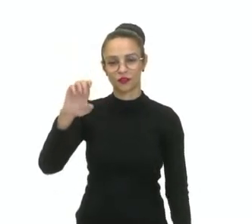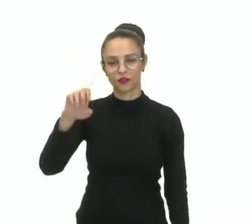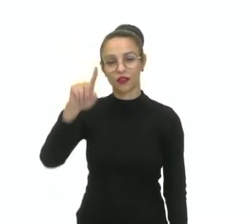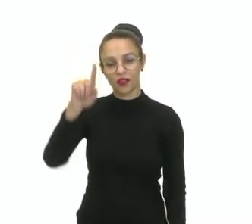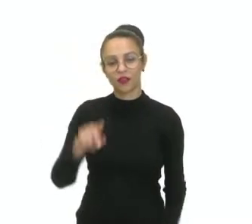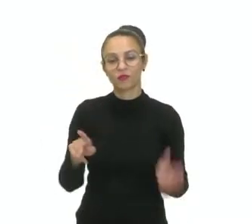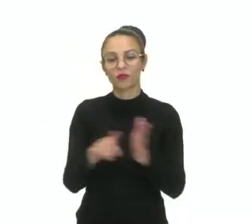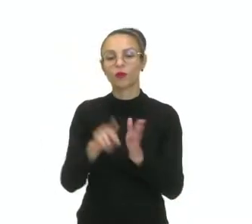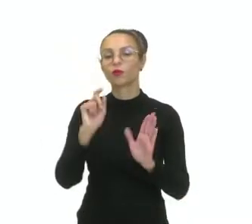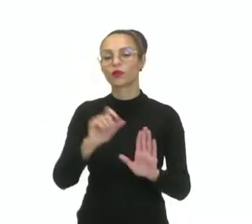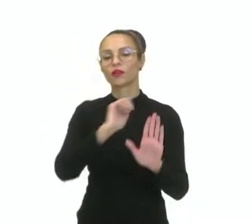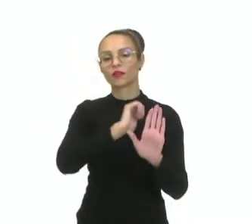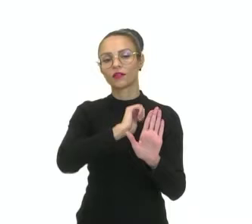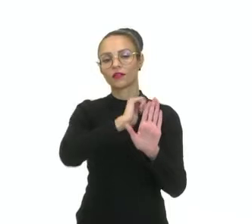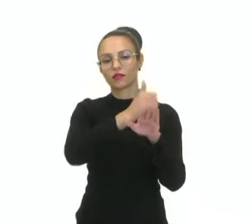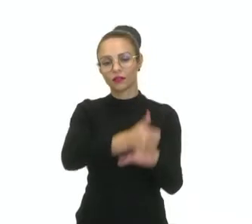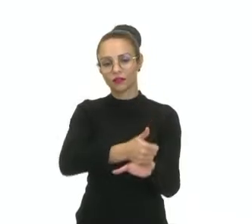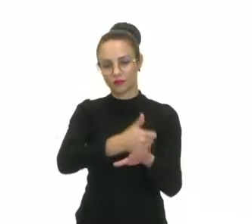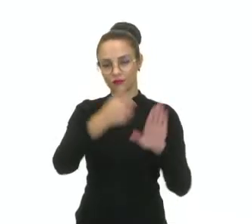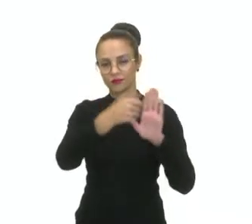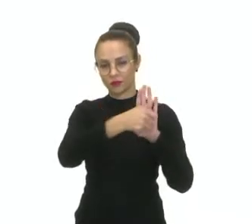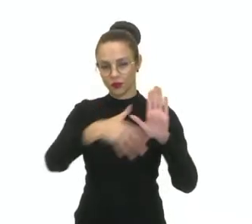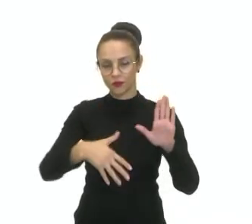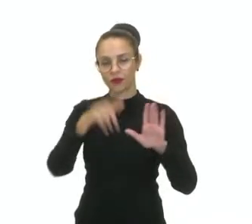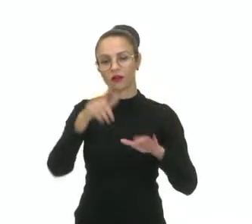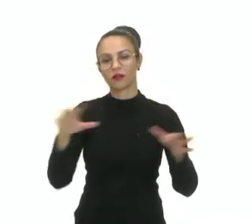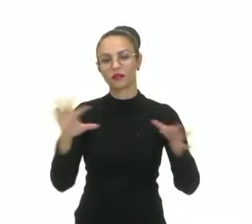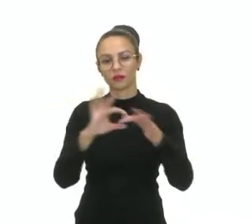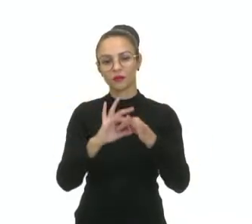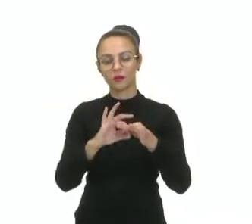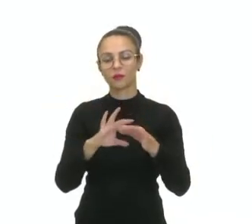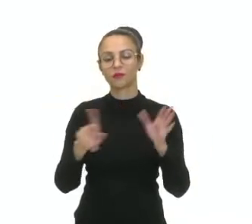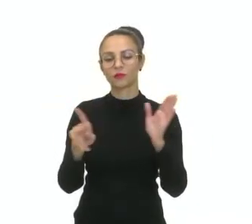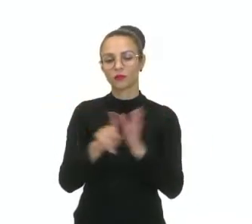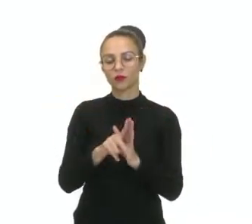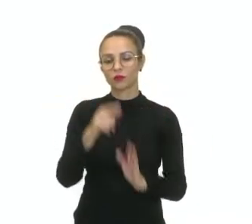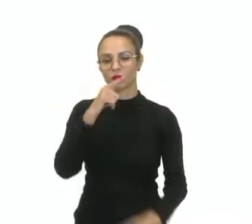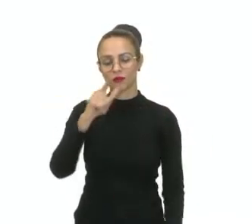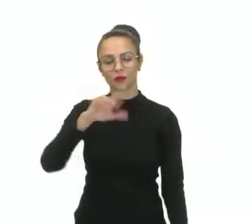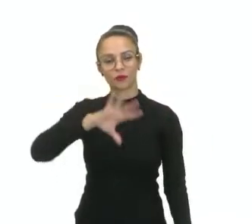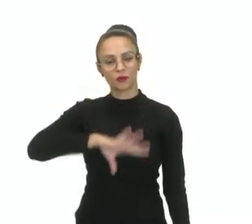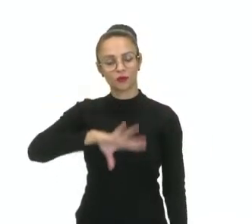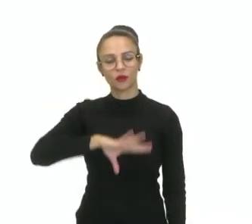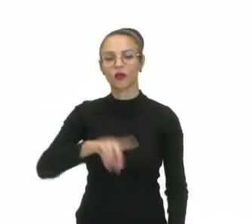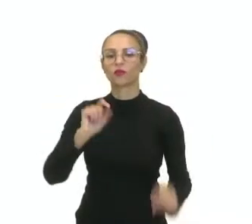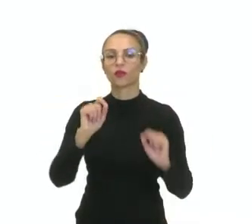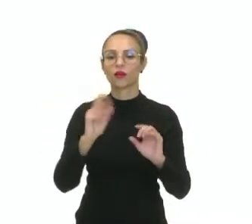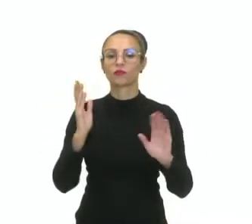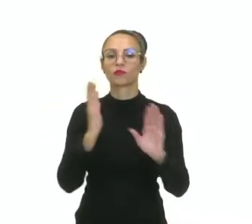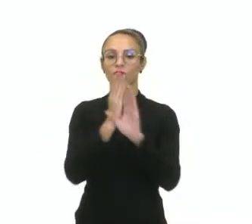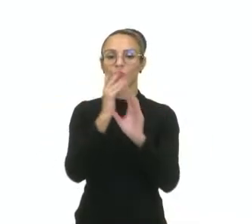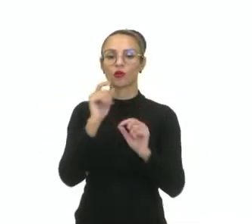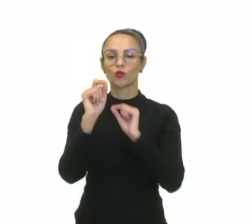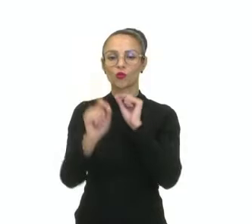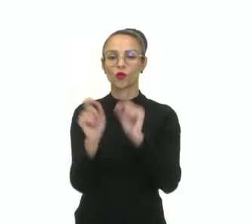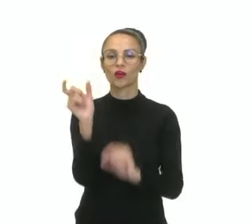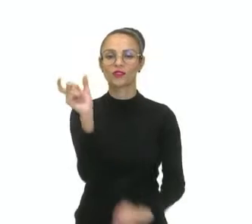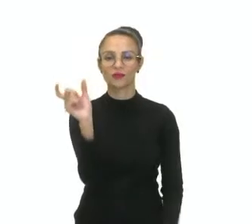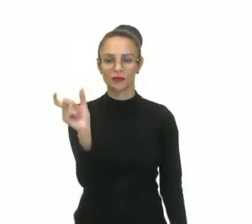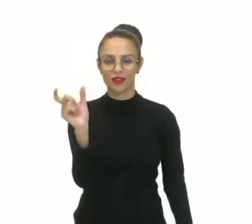exato, incorporada ao idioma da língua portuguesa, no caso o português, por causa das